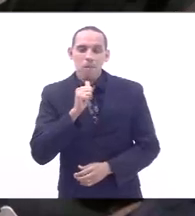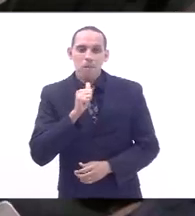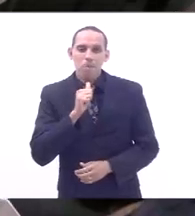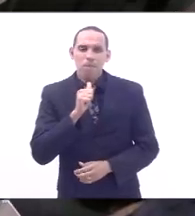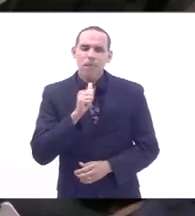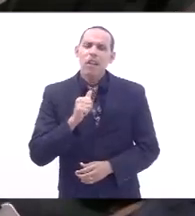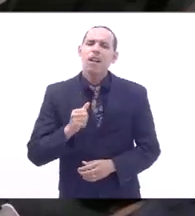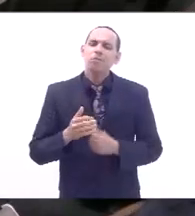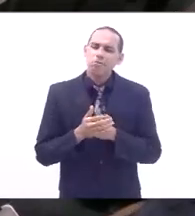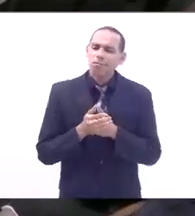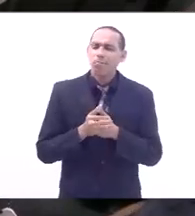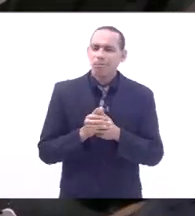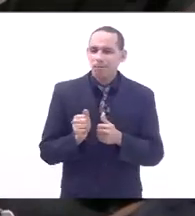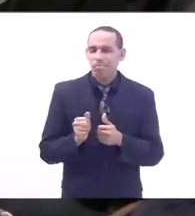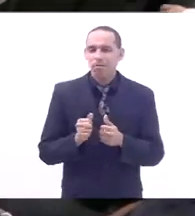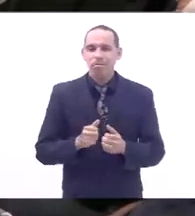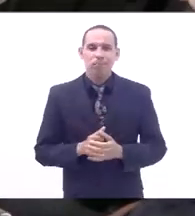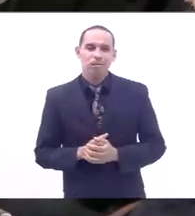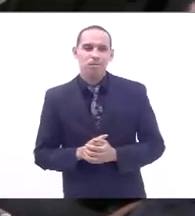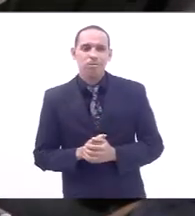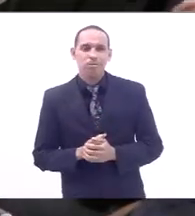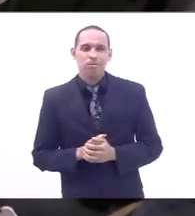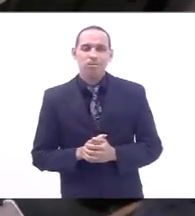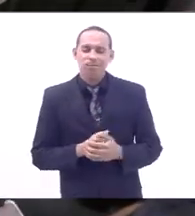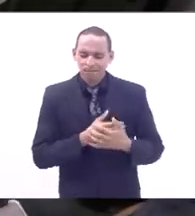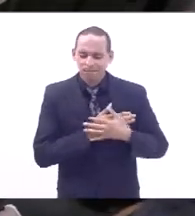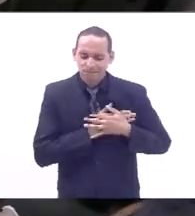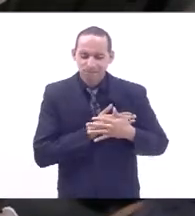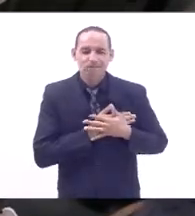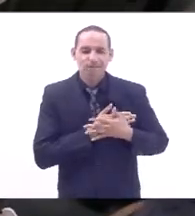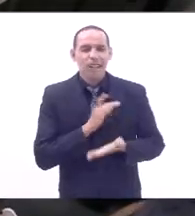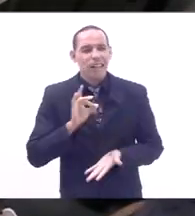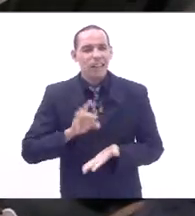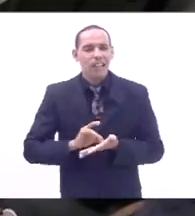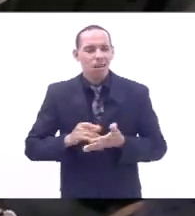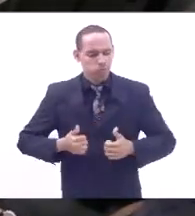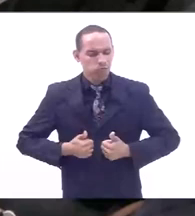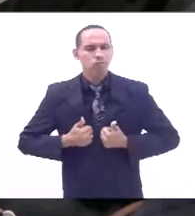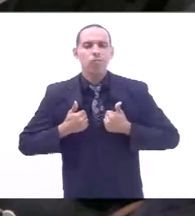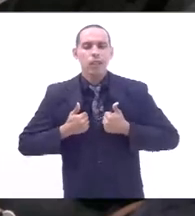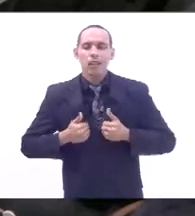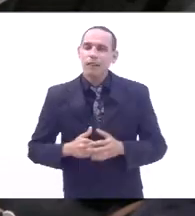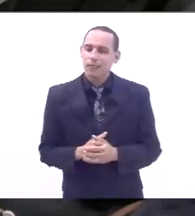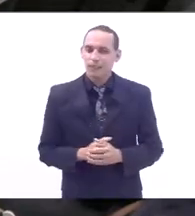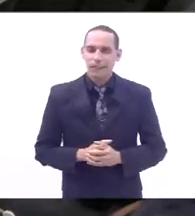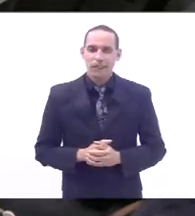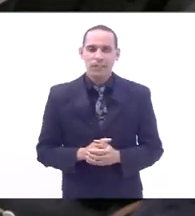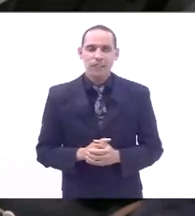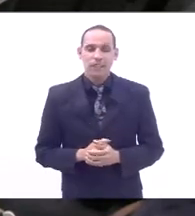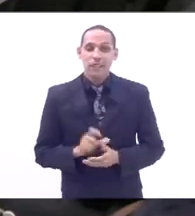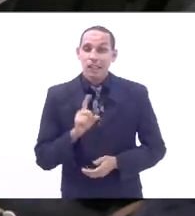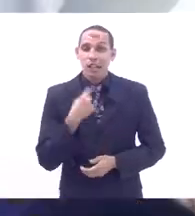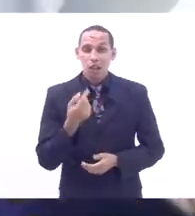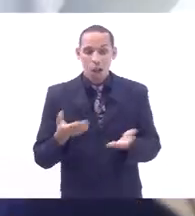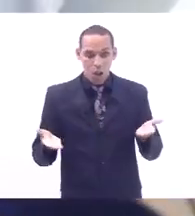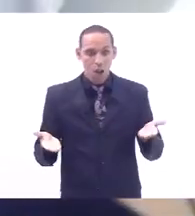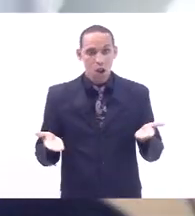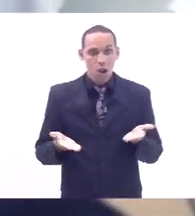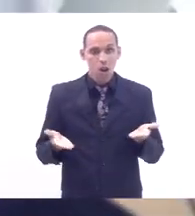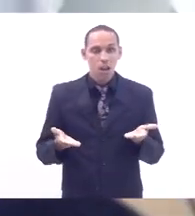com muito carinho, mesmo de coração, muito orgulho hoje, que nós estamos